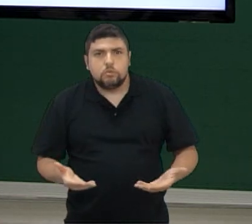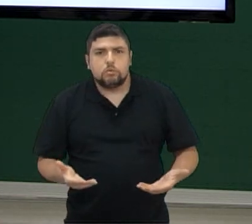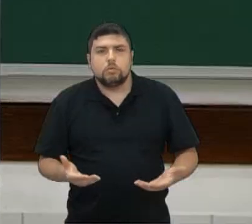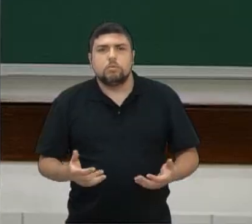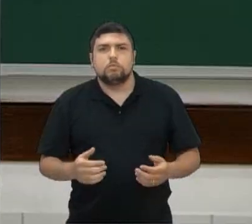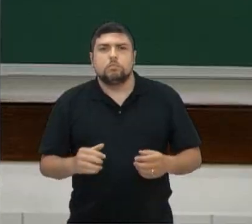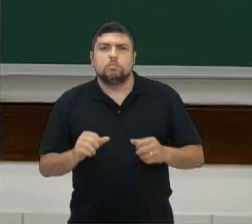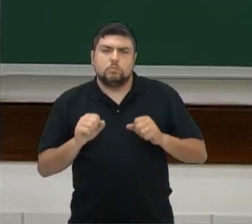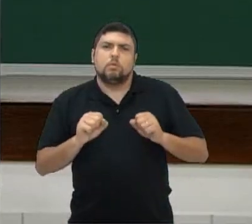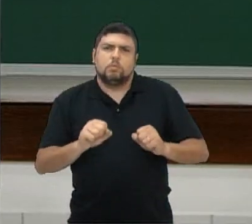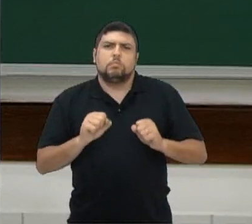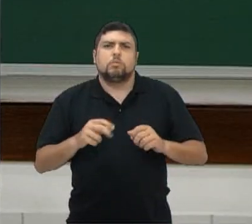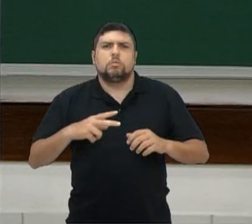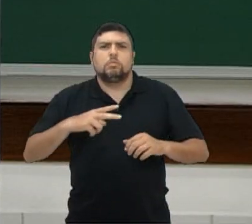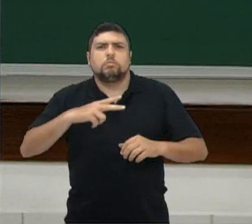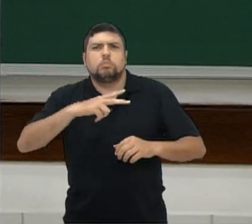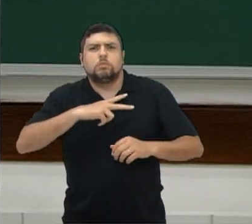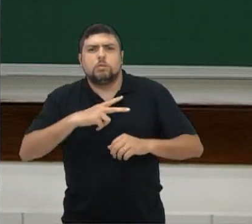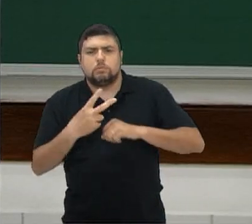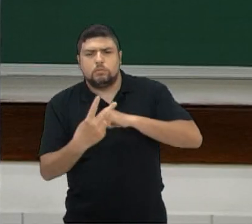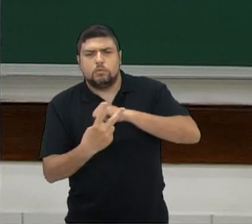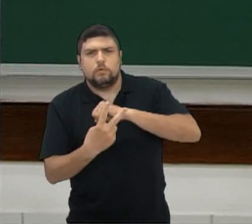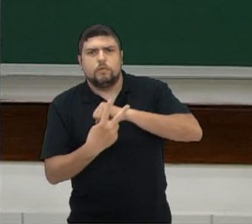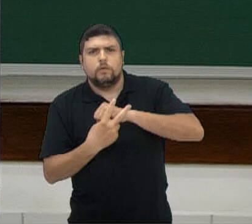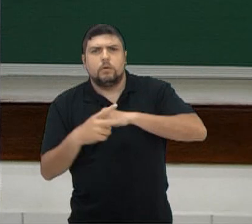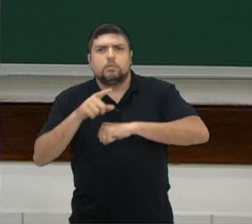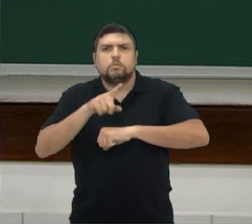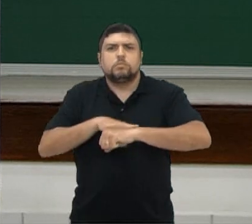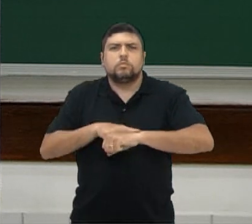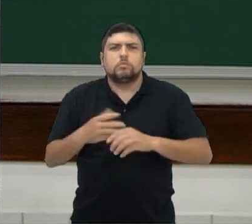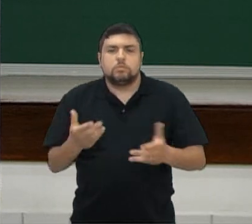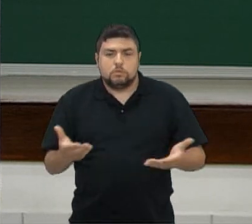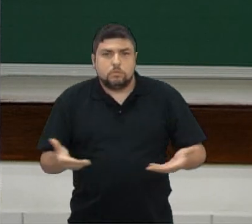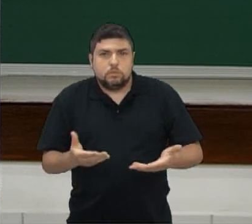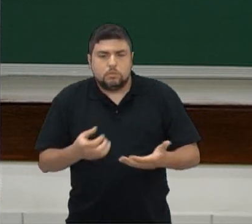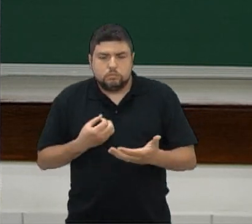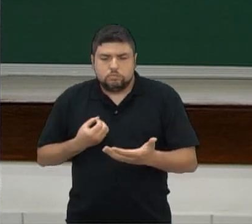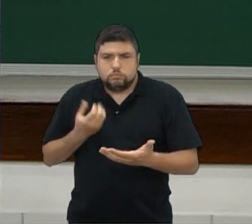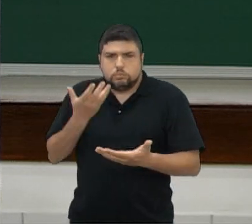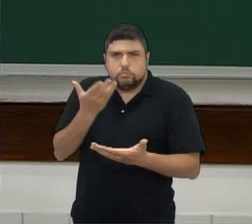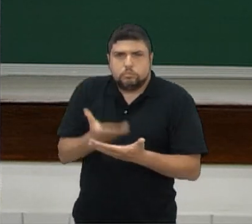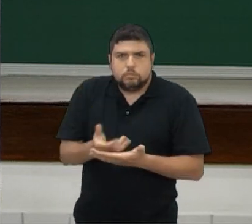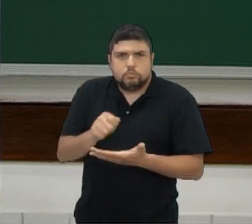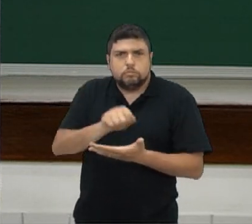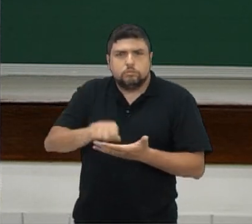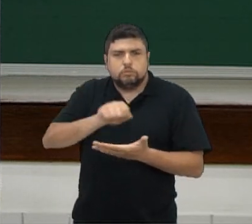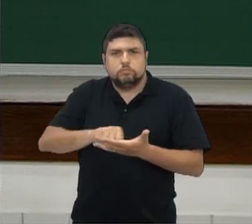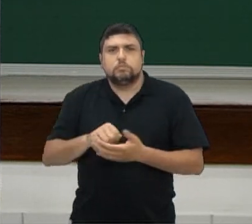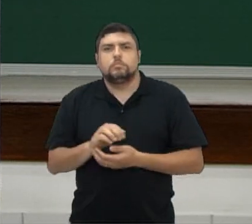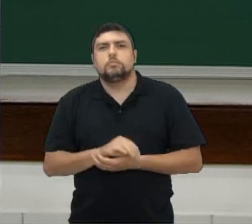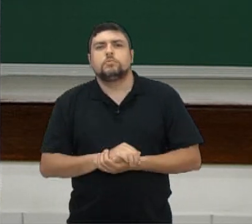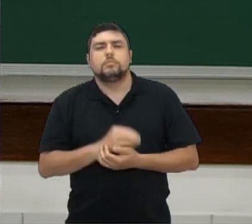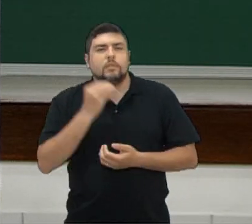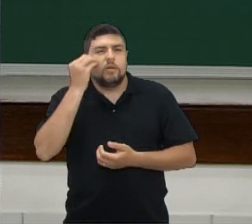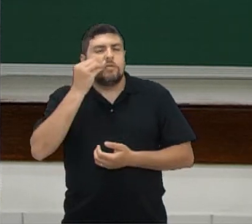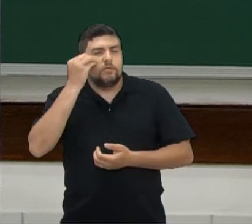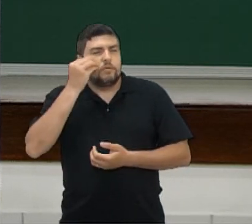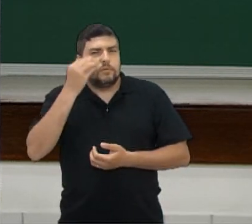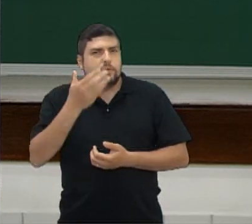haja relatos pessoais com os verbos utilizados no tempo presente. Vamos fazer um teste para ver se vocês estão